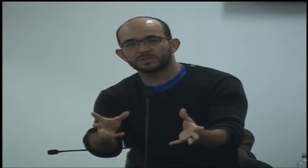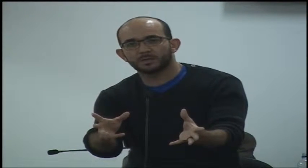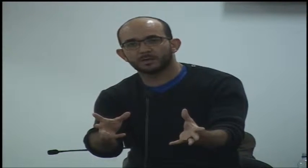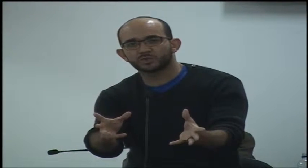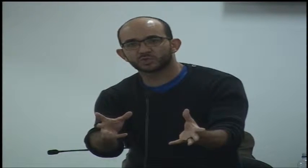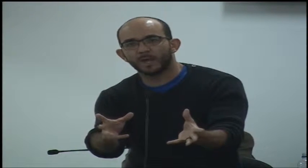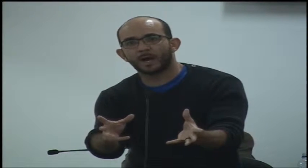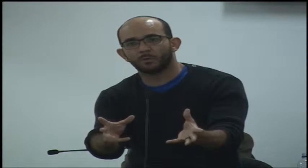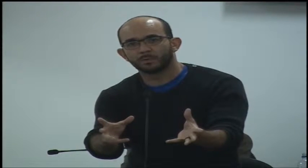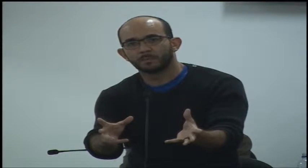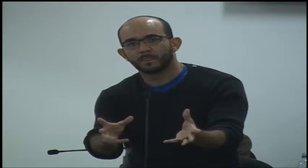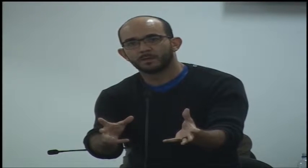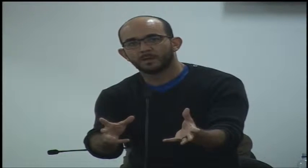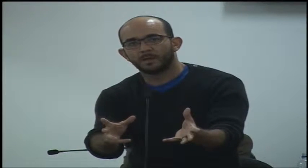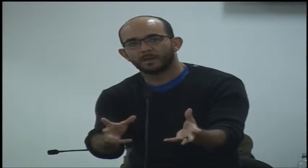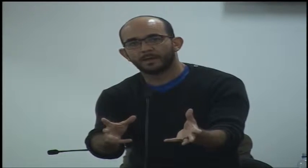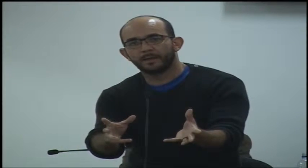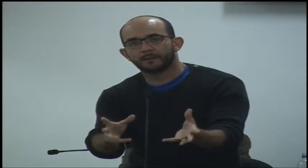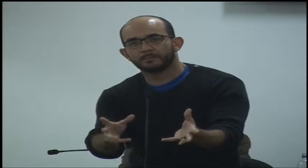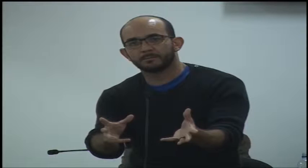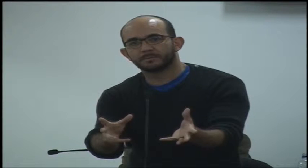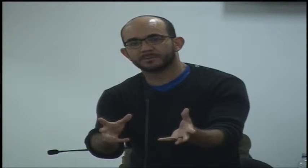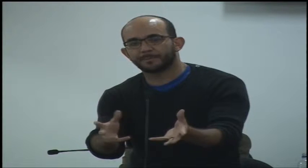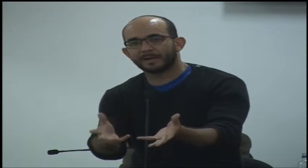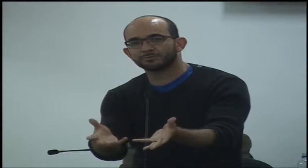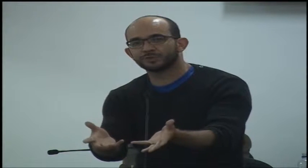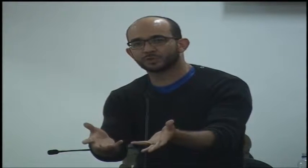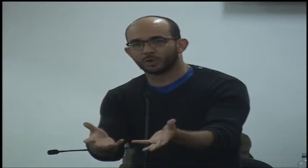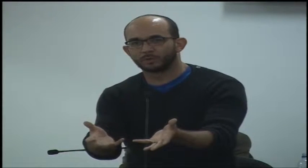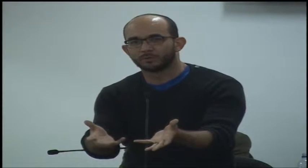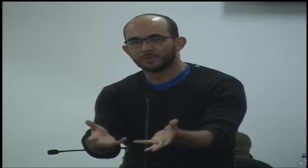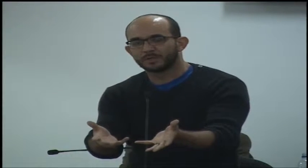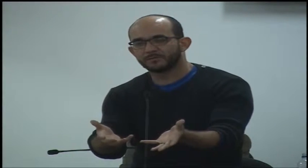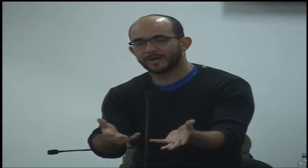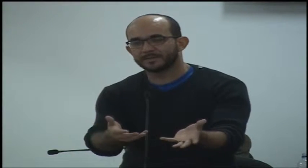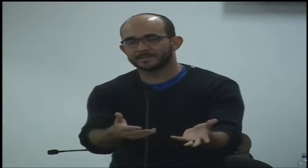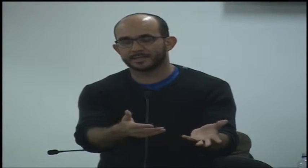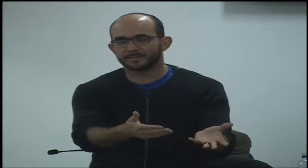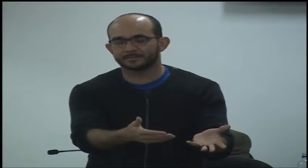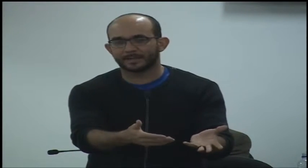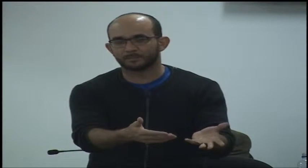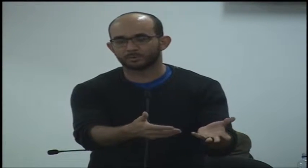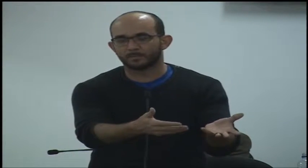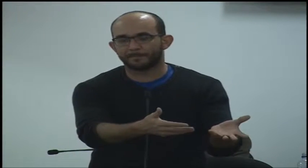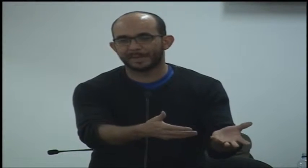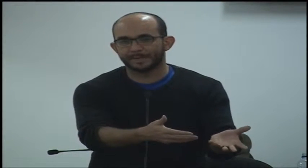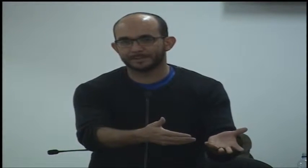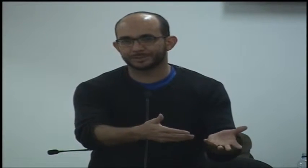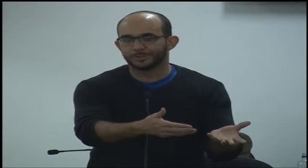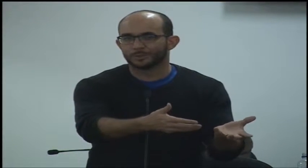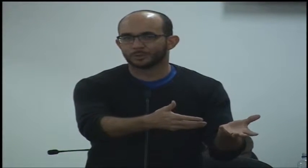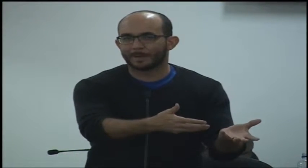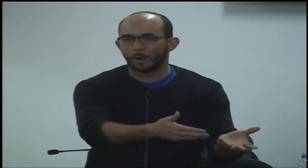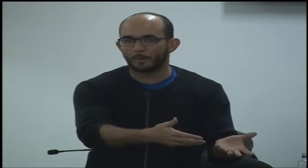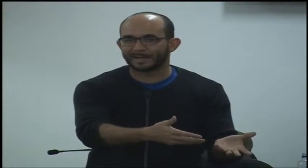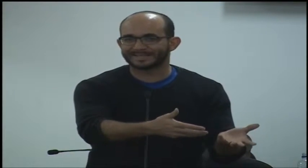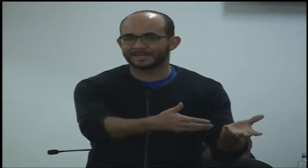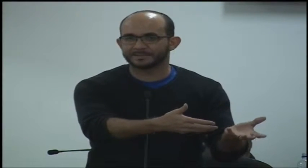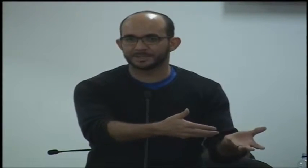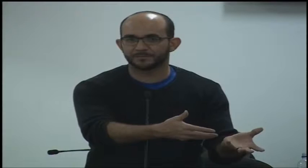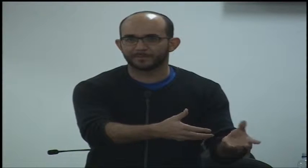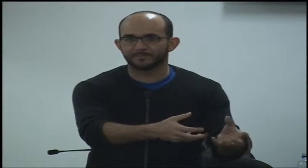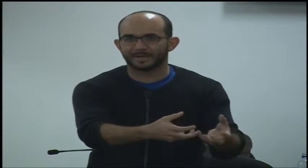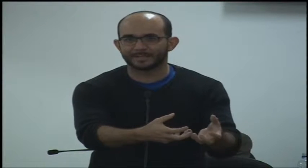outra coisa surreal. Você pega um tijolo que vai ser assentado numa parede, numa obra